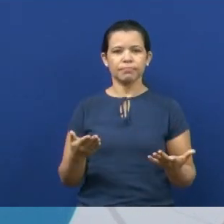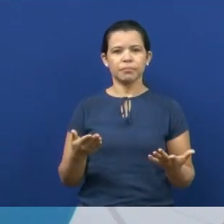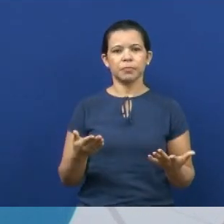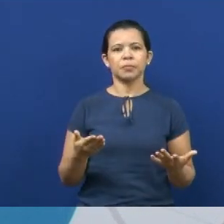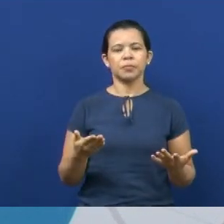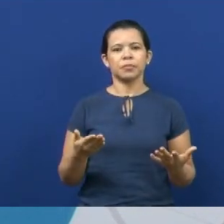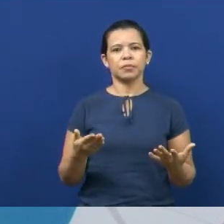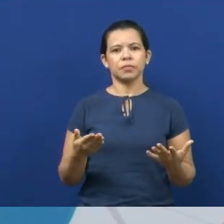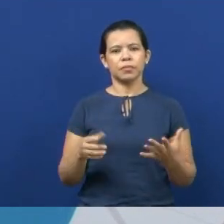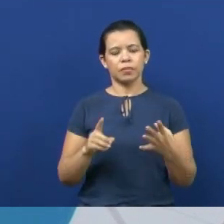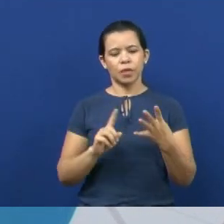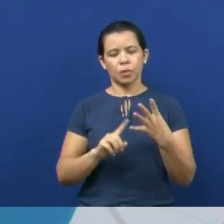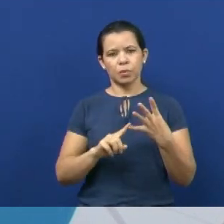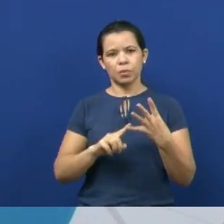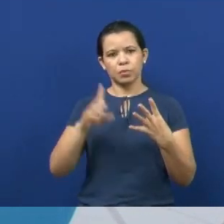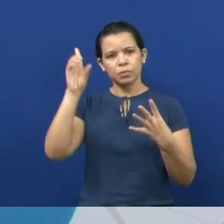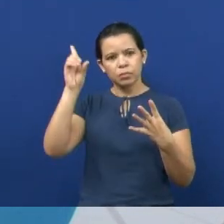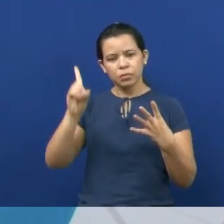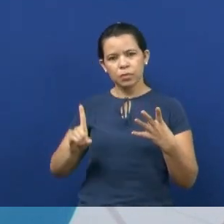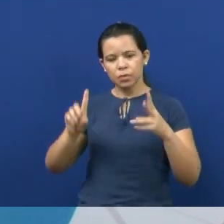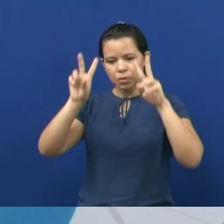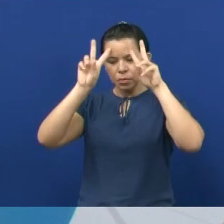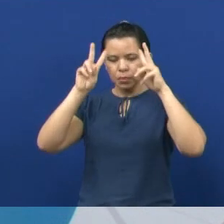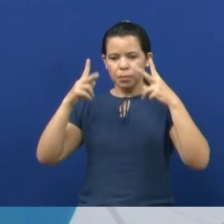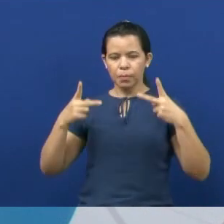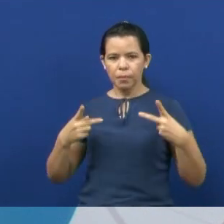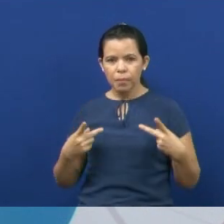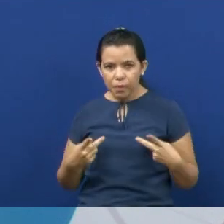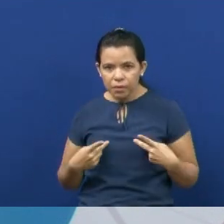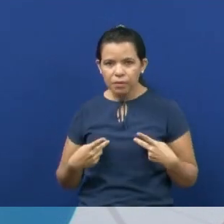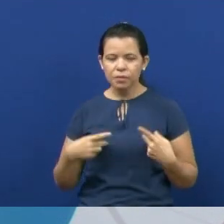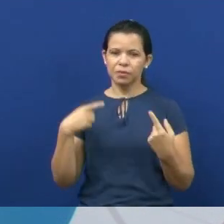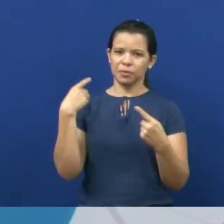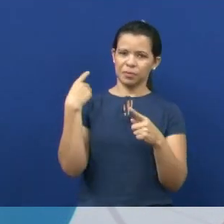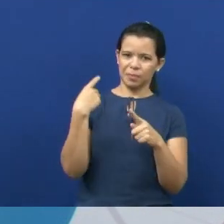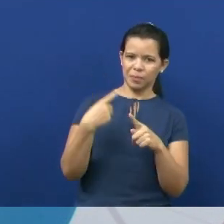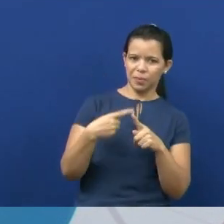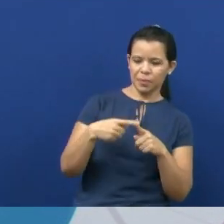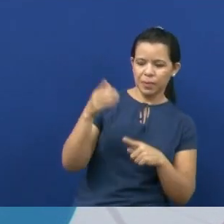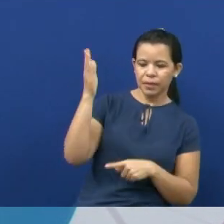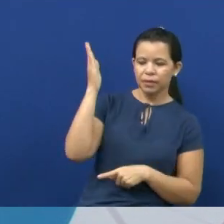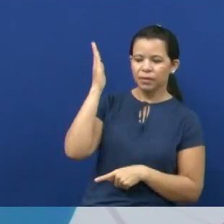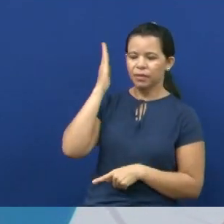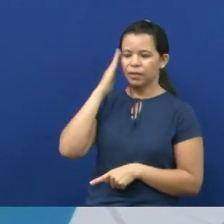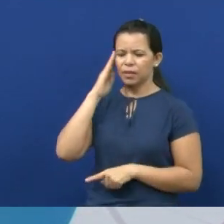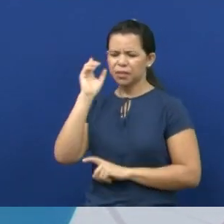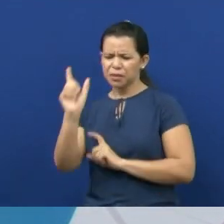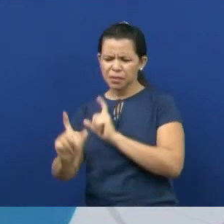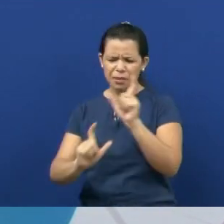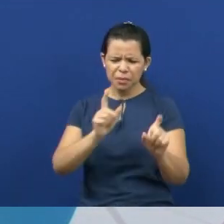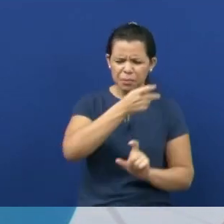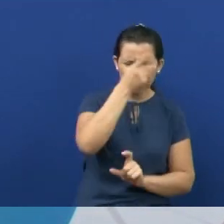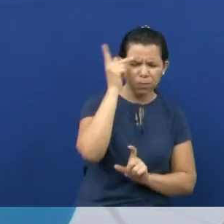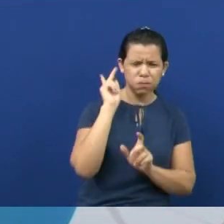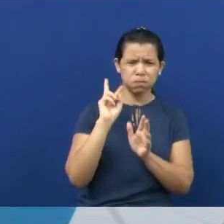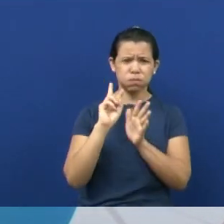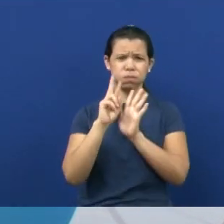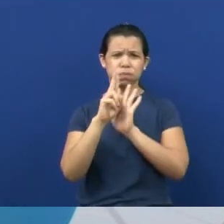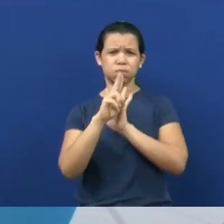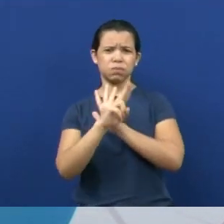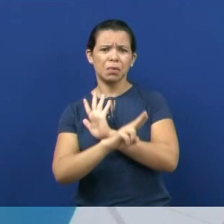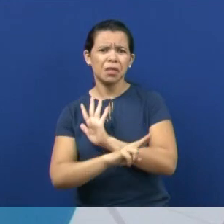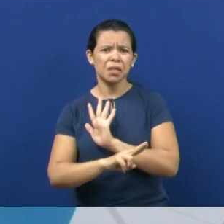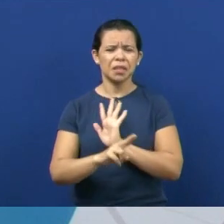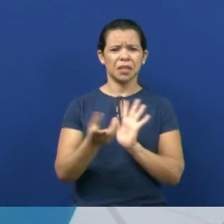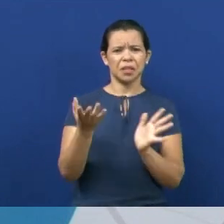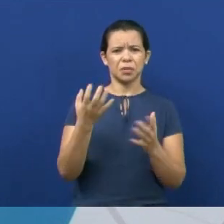os direitos humanos só vai existir porque há essa diversidade cultural, esse pluralismo religioso no Brasil, tá?